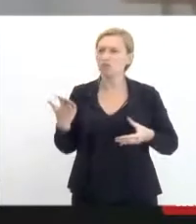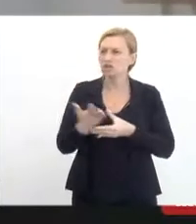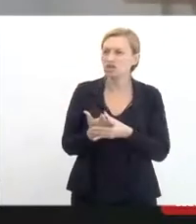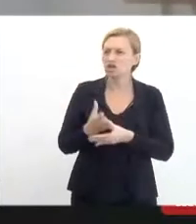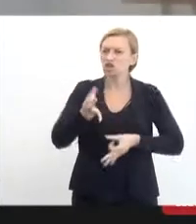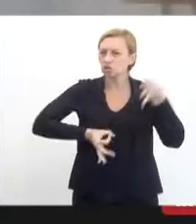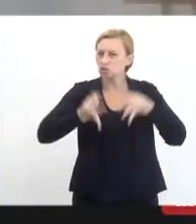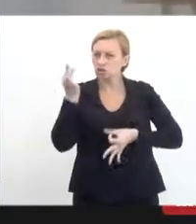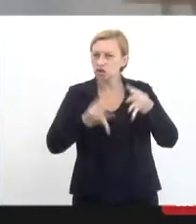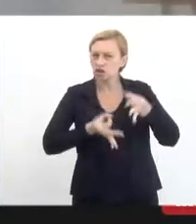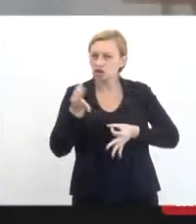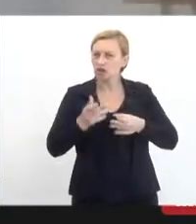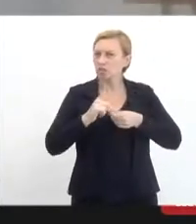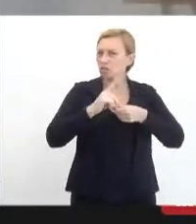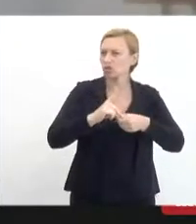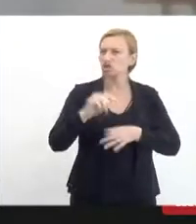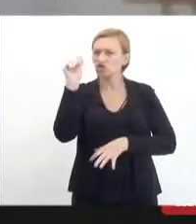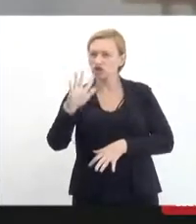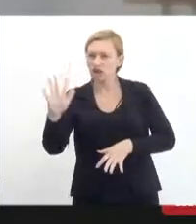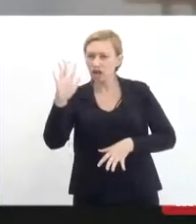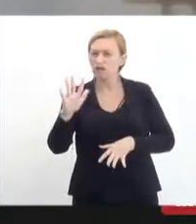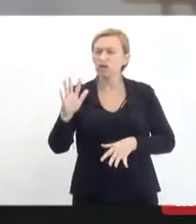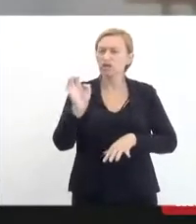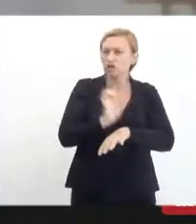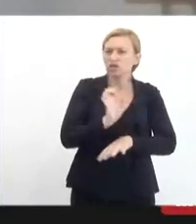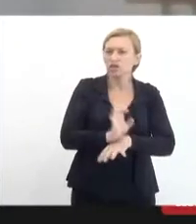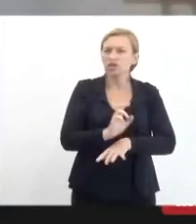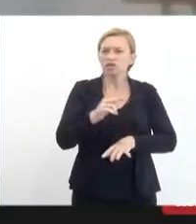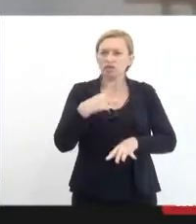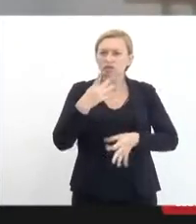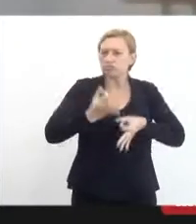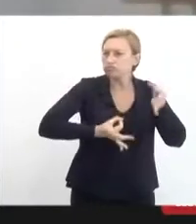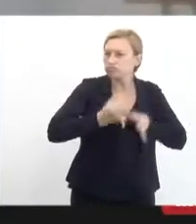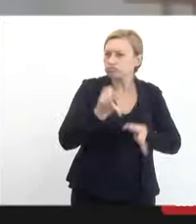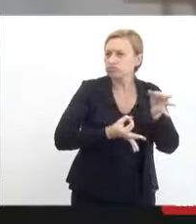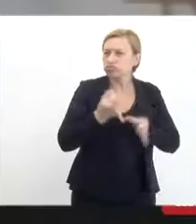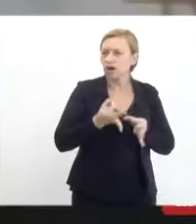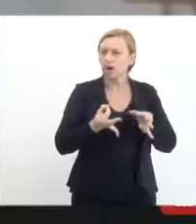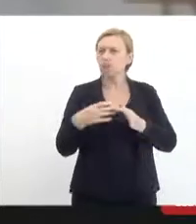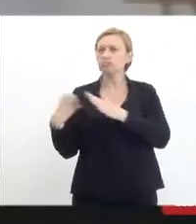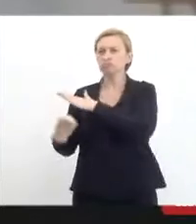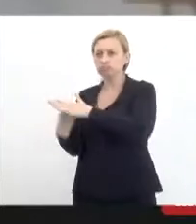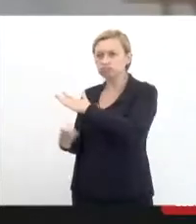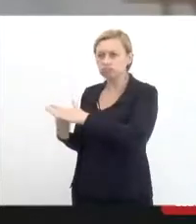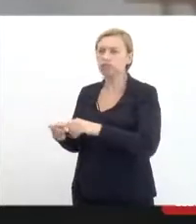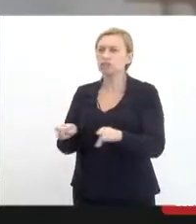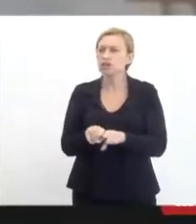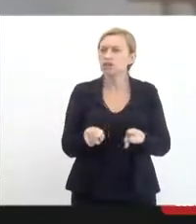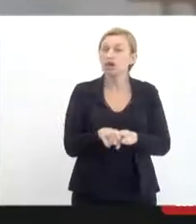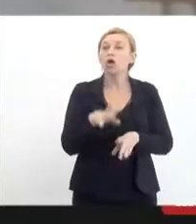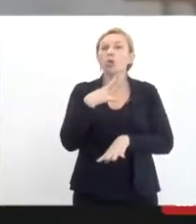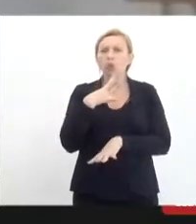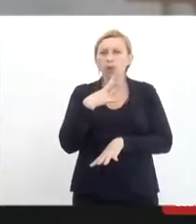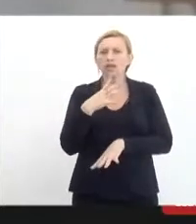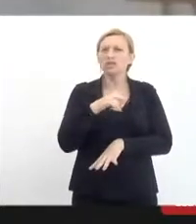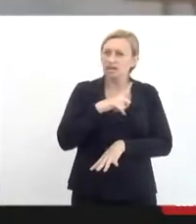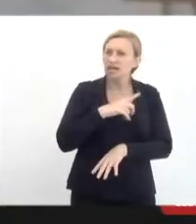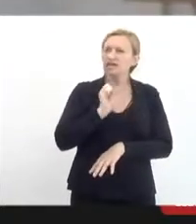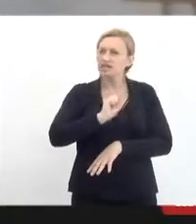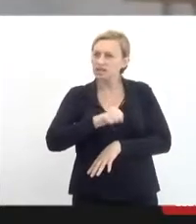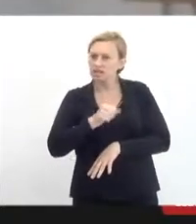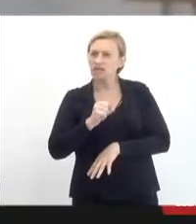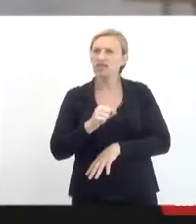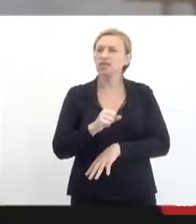Procuradoria-Geral do Estado trava no judiciário com a empresa. Reconheço que há, sim, uma